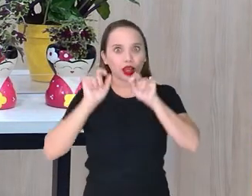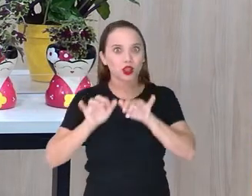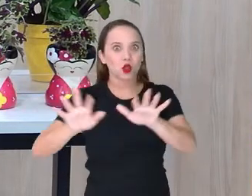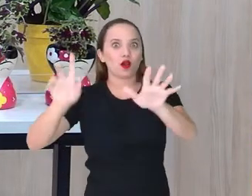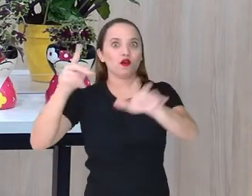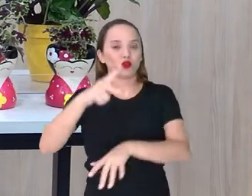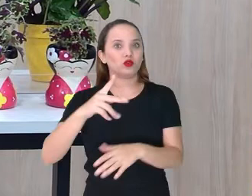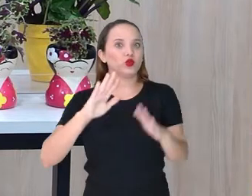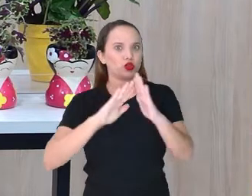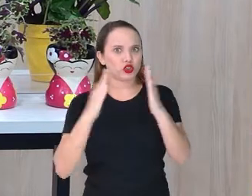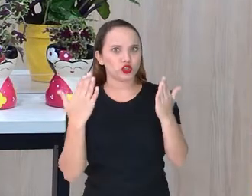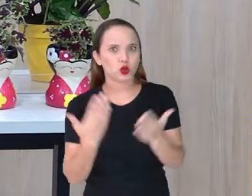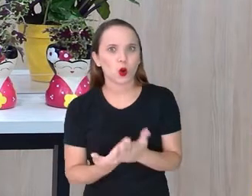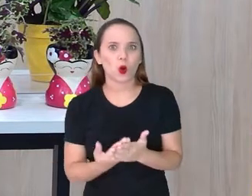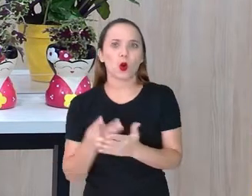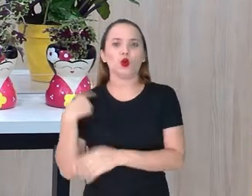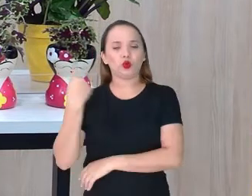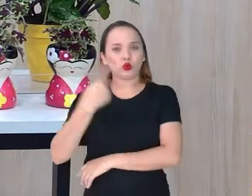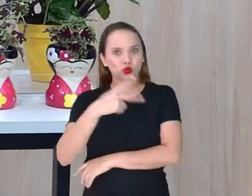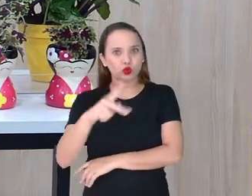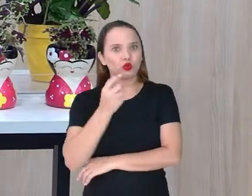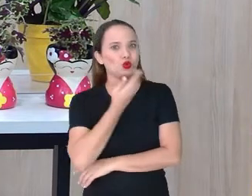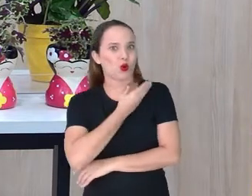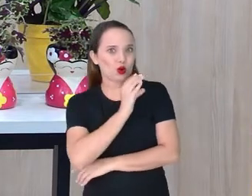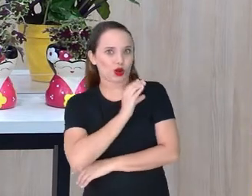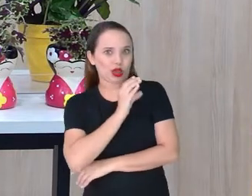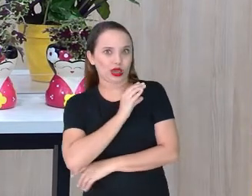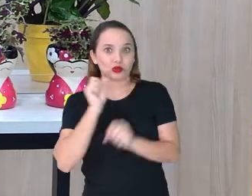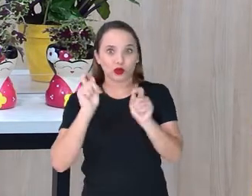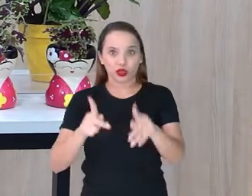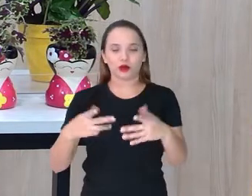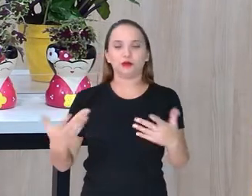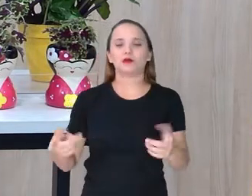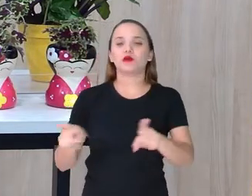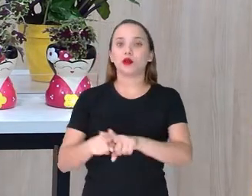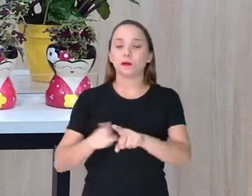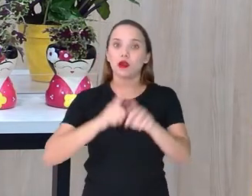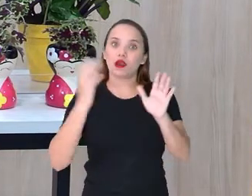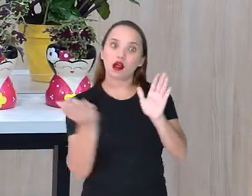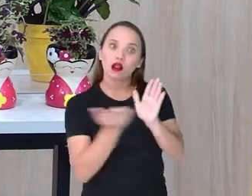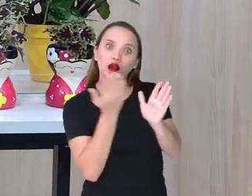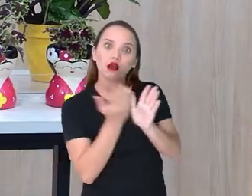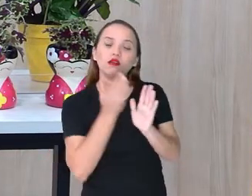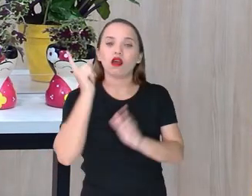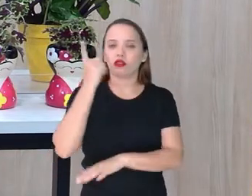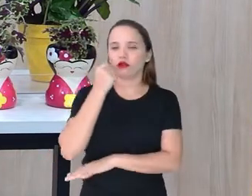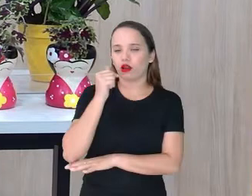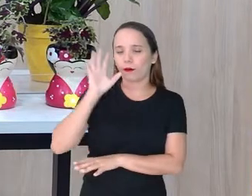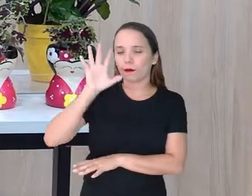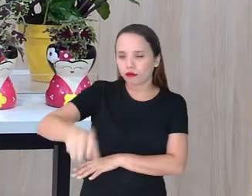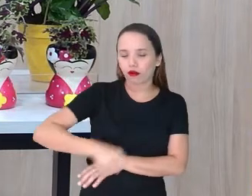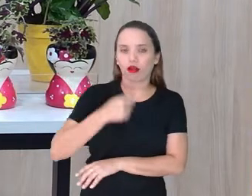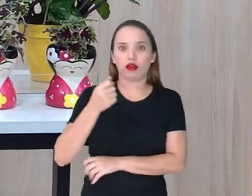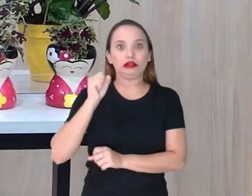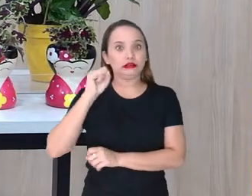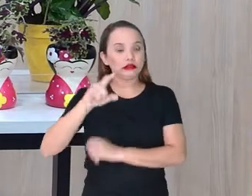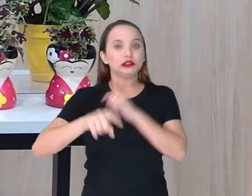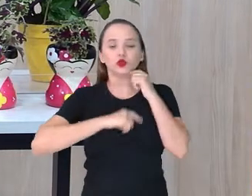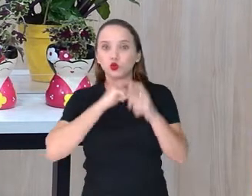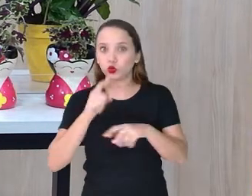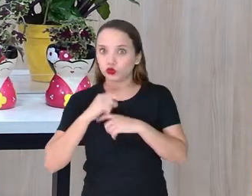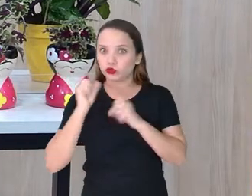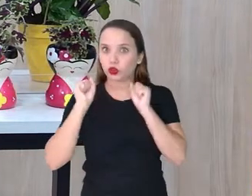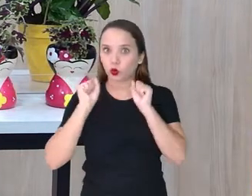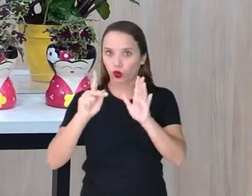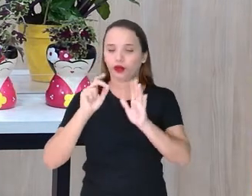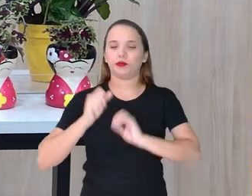nas escolas, com os coleguinhas de vocês, tá certo? Também peguem lápis, caderno e vão anotando alguma dúvida. E como